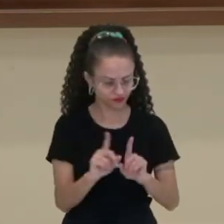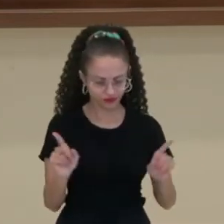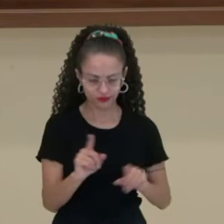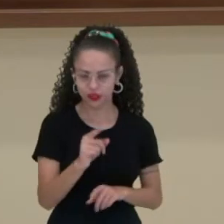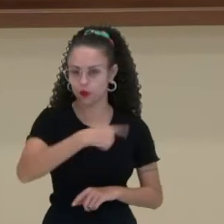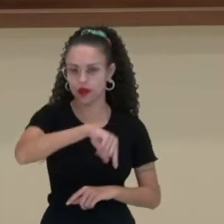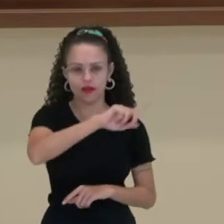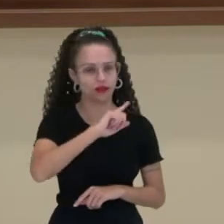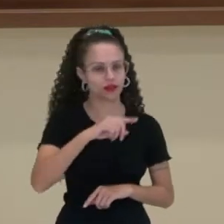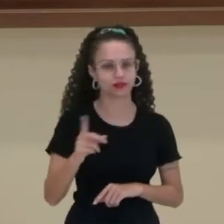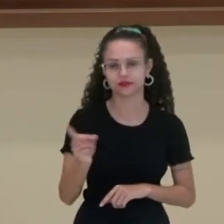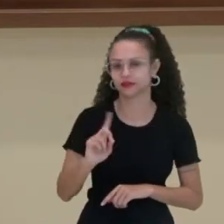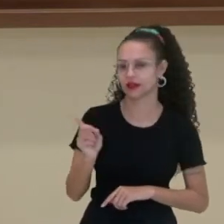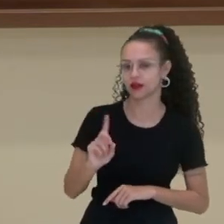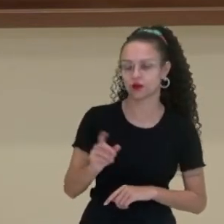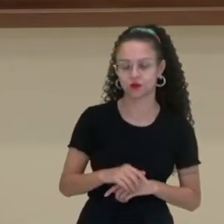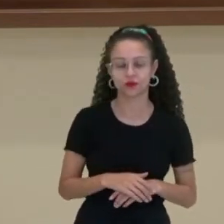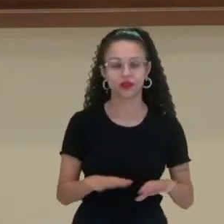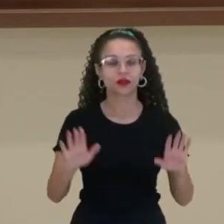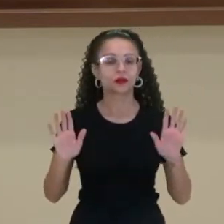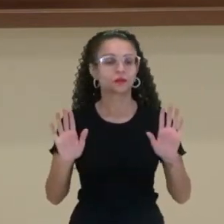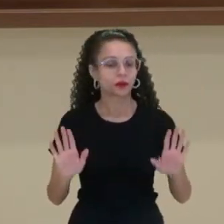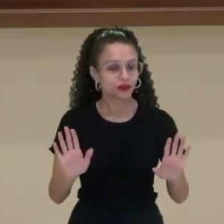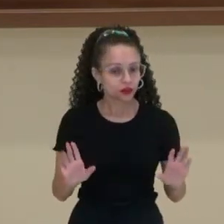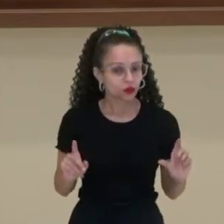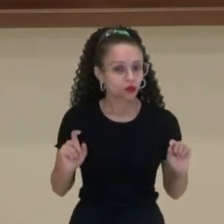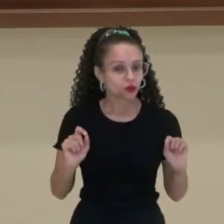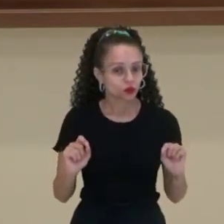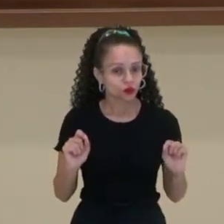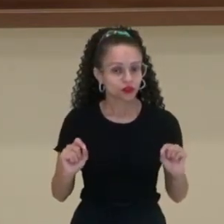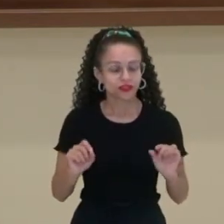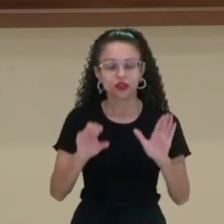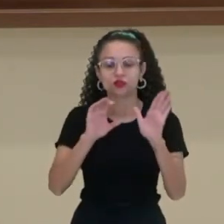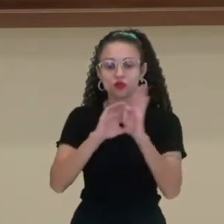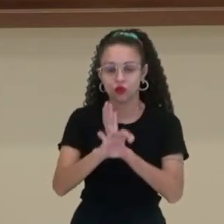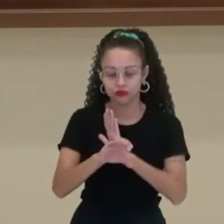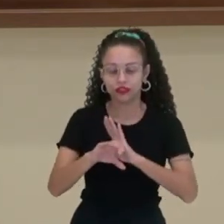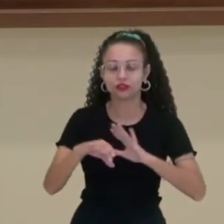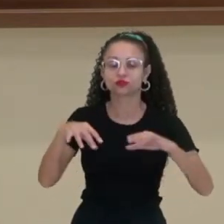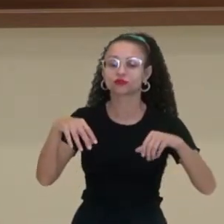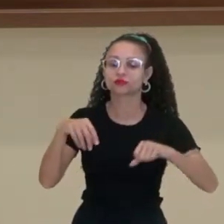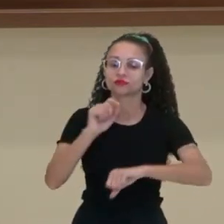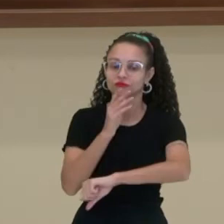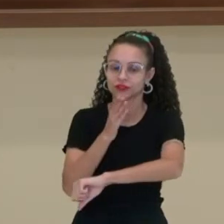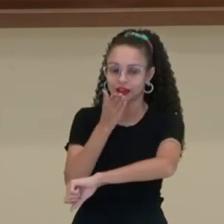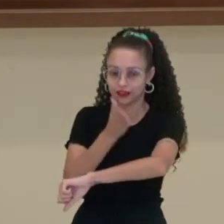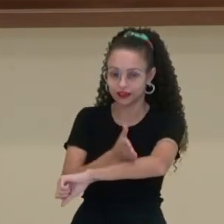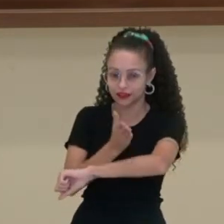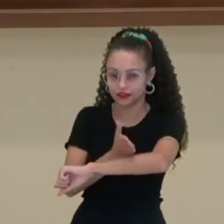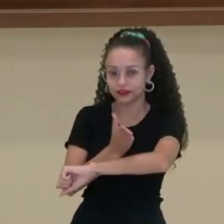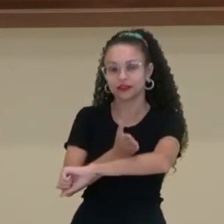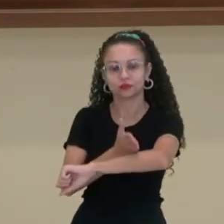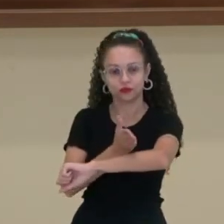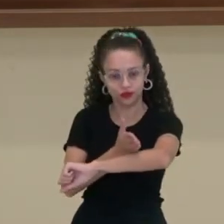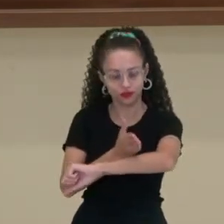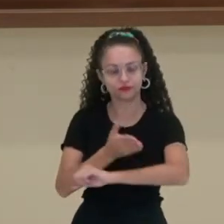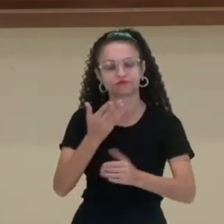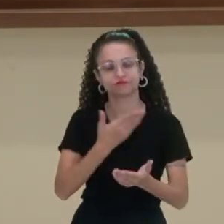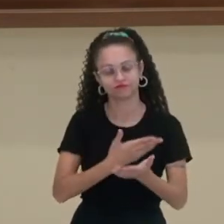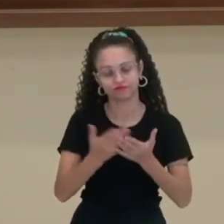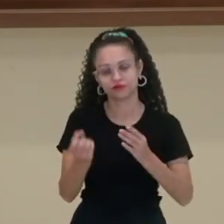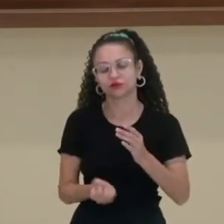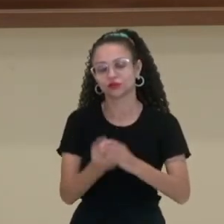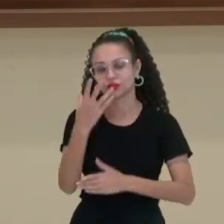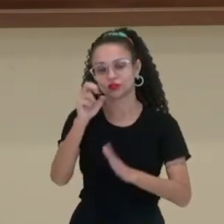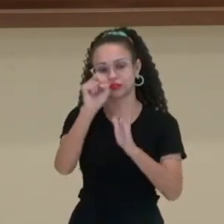se identificavam dessa maneira, apesar que o conceito de Idade Moderna surgiu ainda no século XVI, para eles